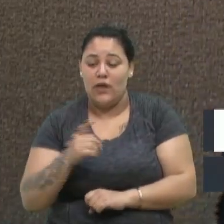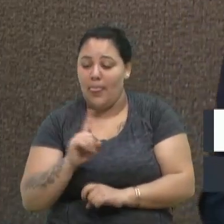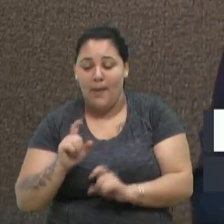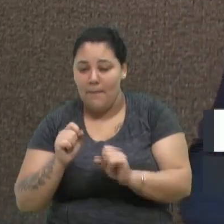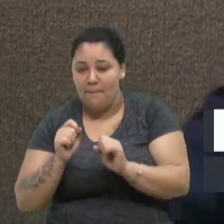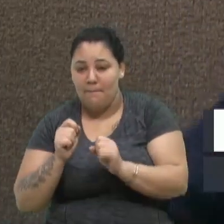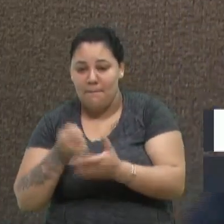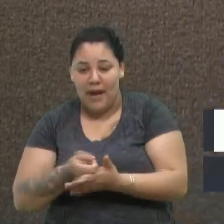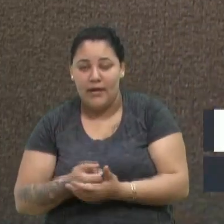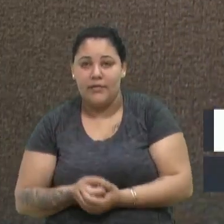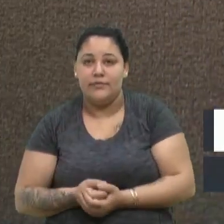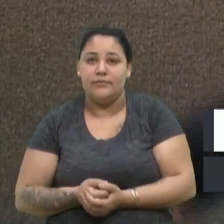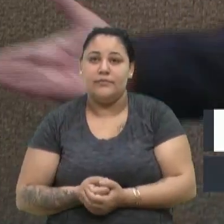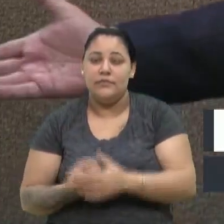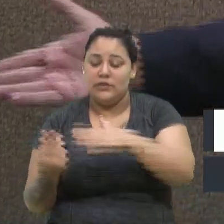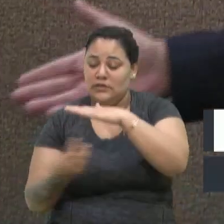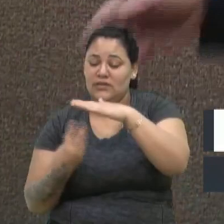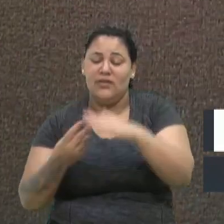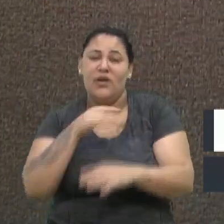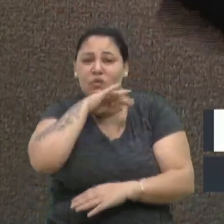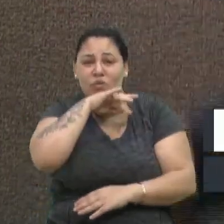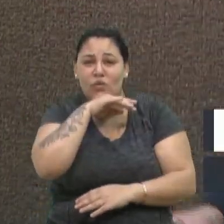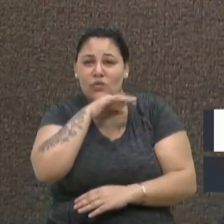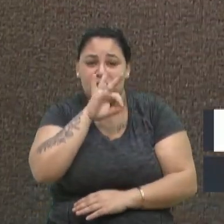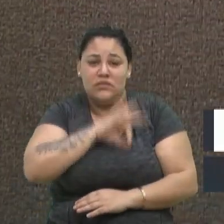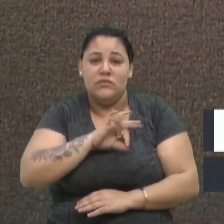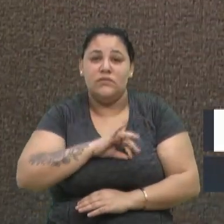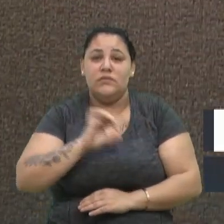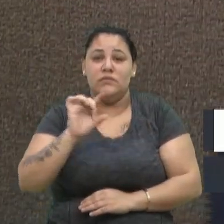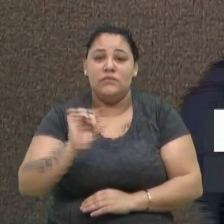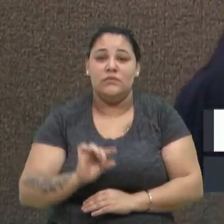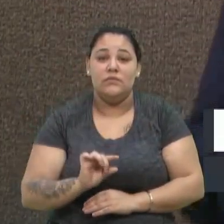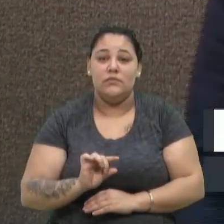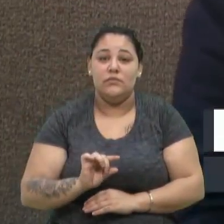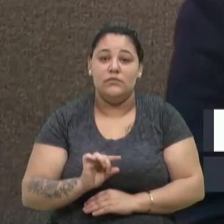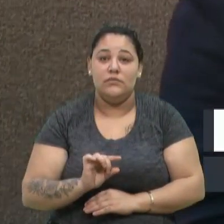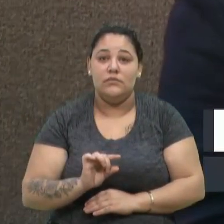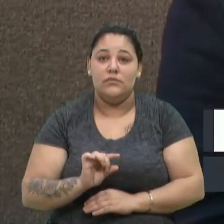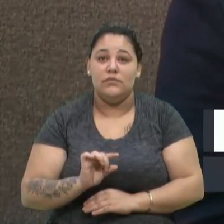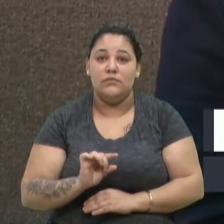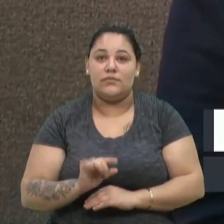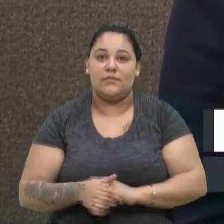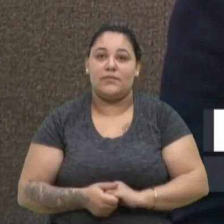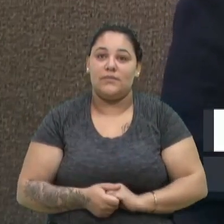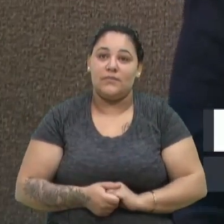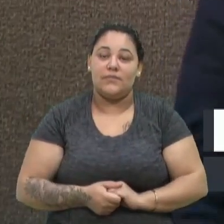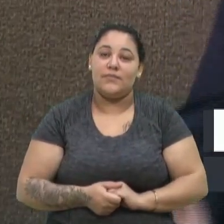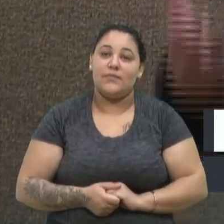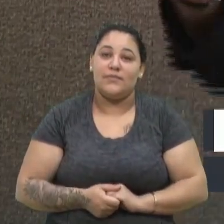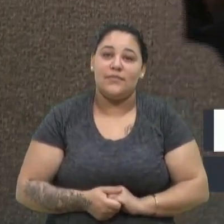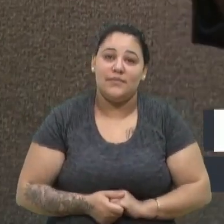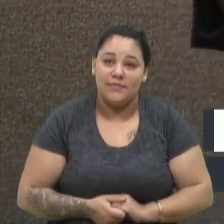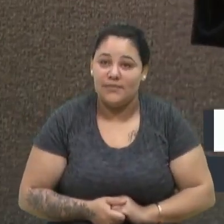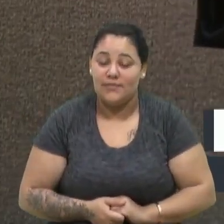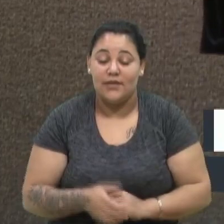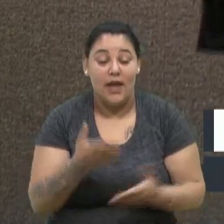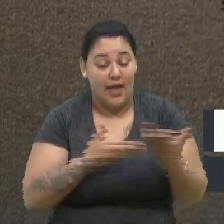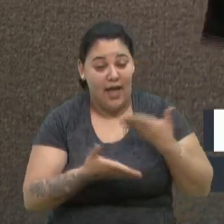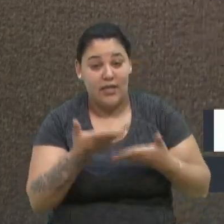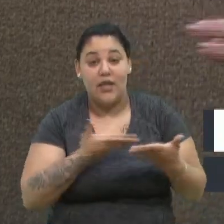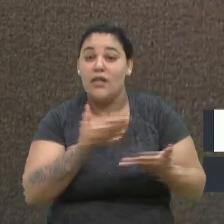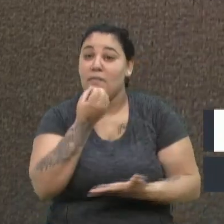seus servidores, isso é terceirização, e um salário baixo, com condições assim, e elas atendem